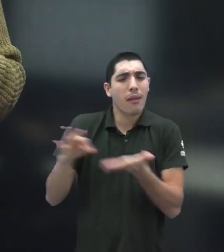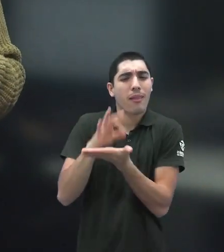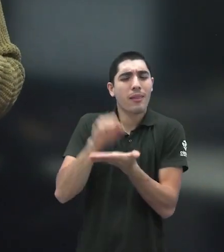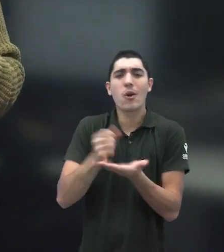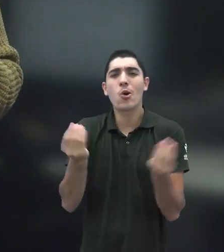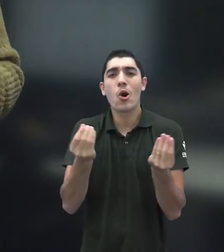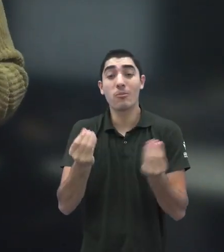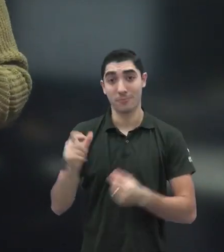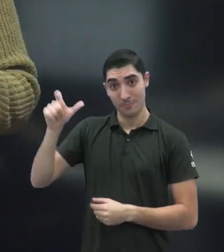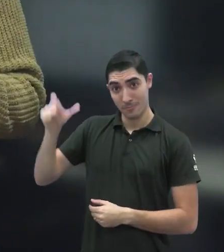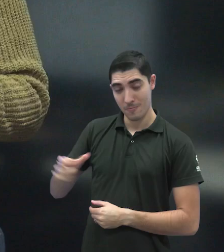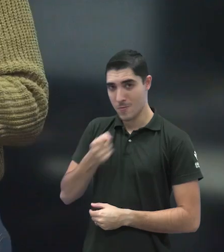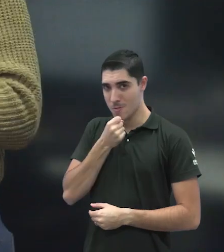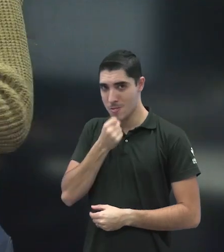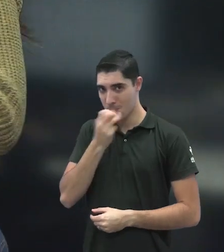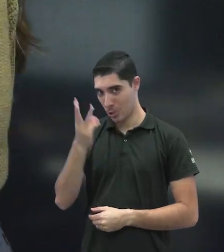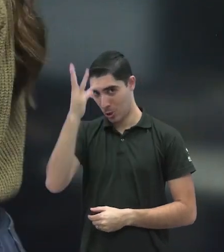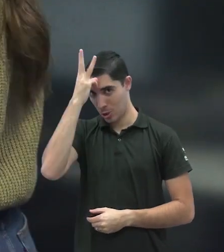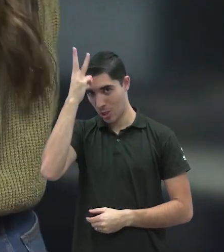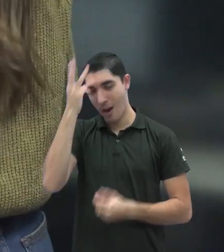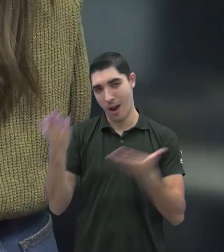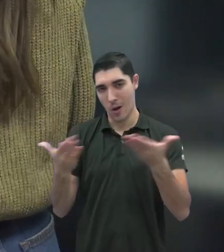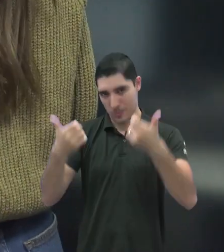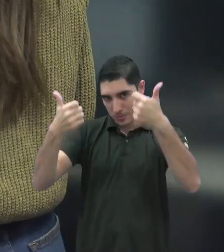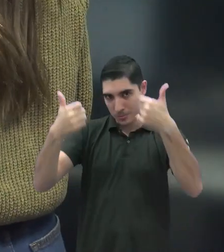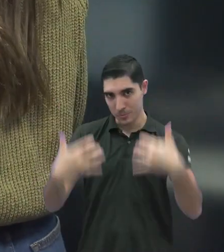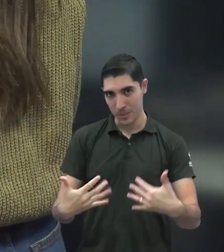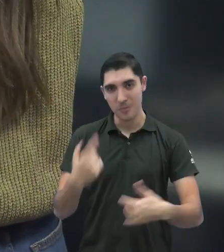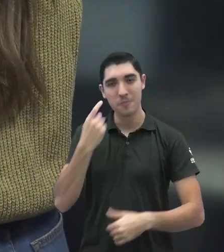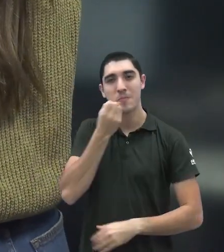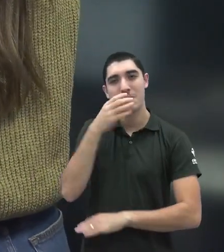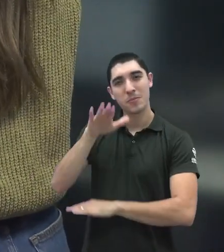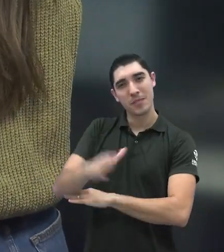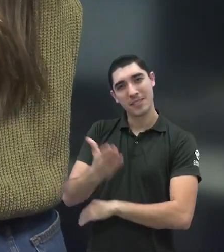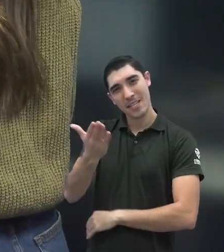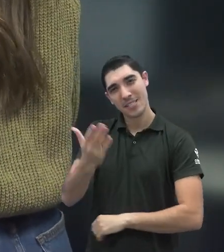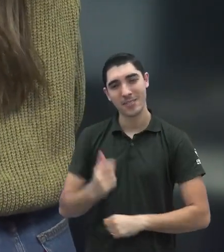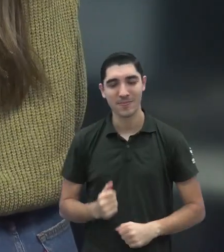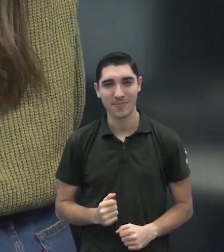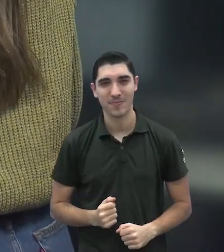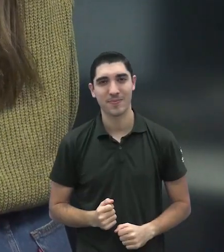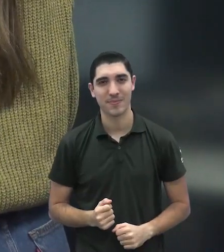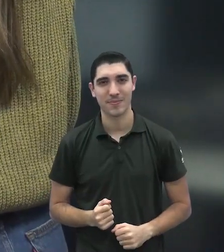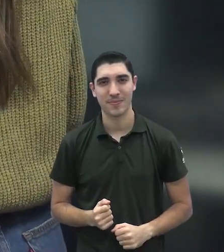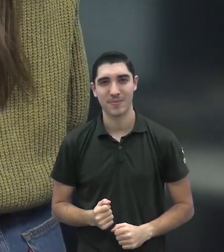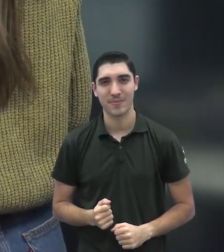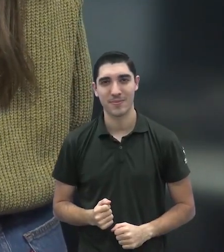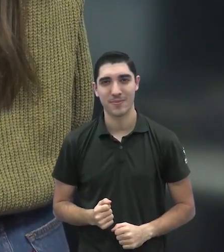candidatar? O repórter Tiago Bezerra traz as informações para a gente. Boa tarde, Tiago.